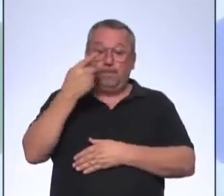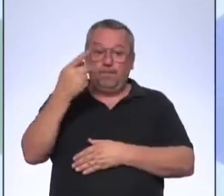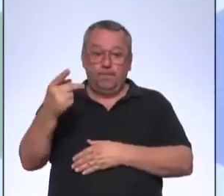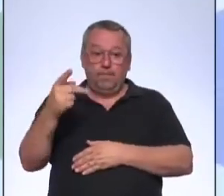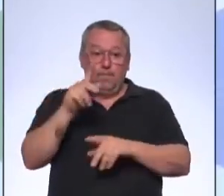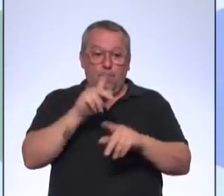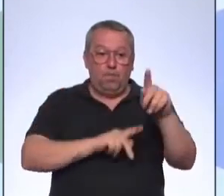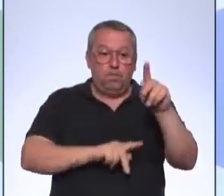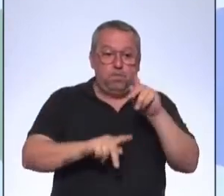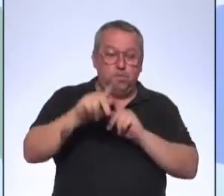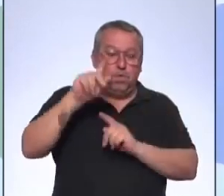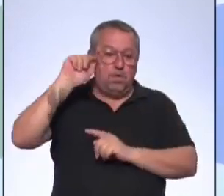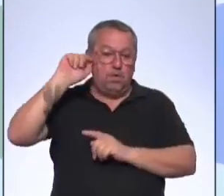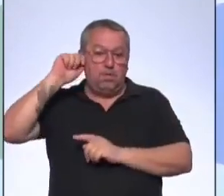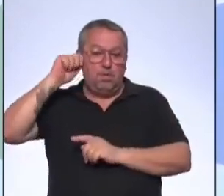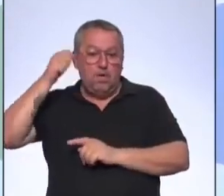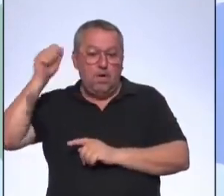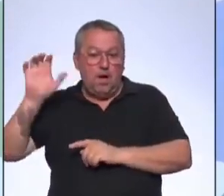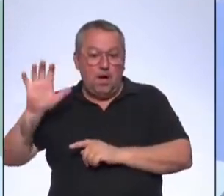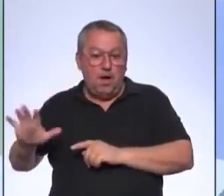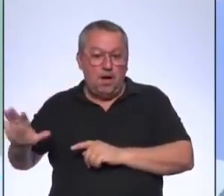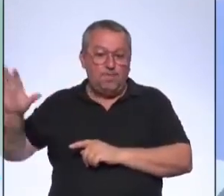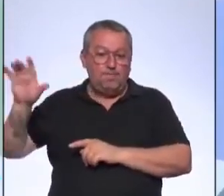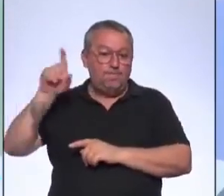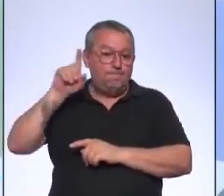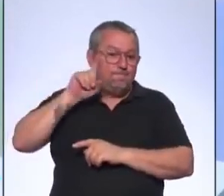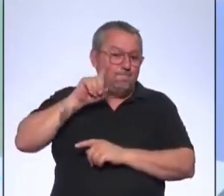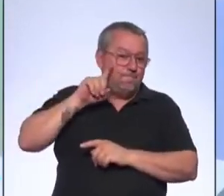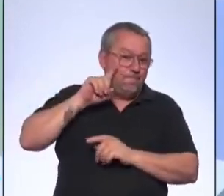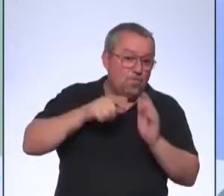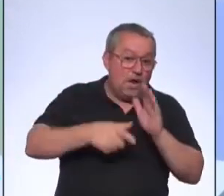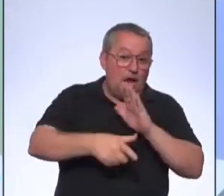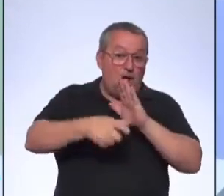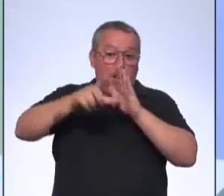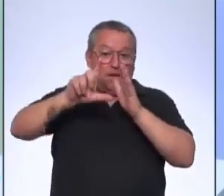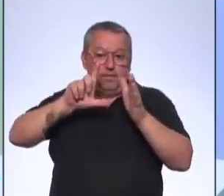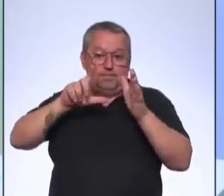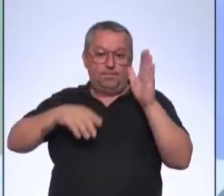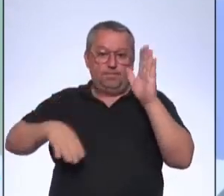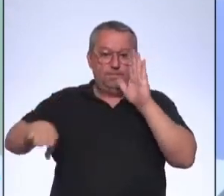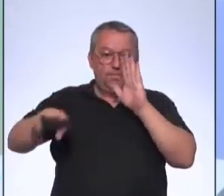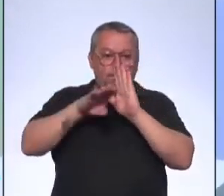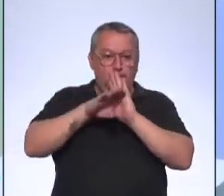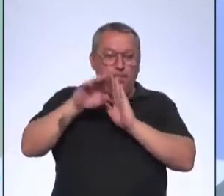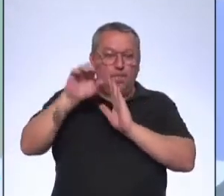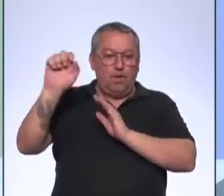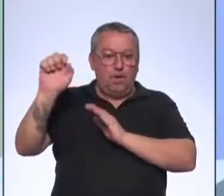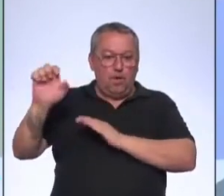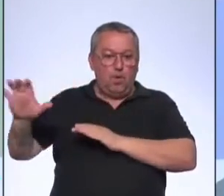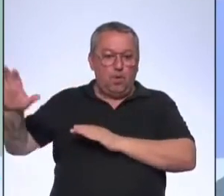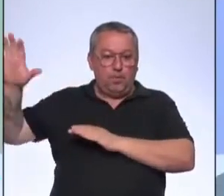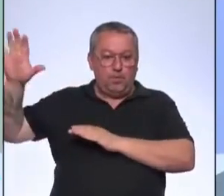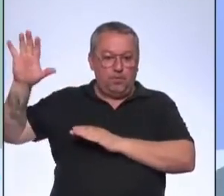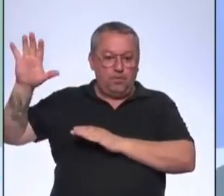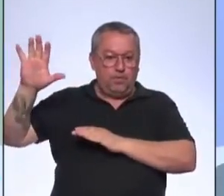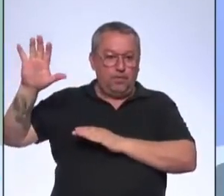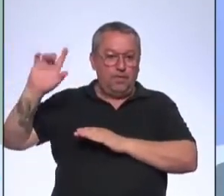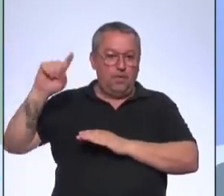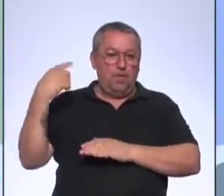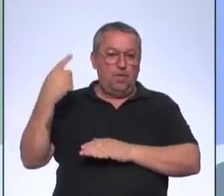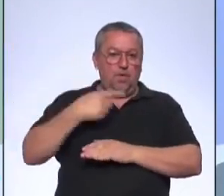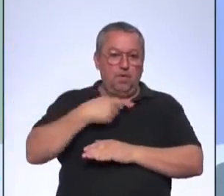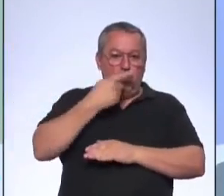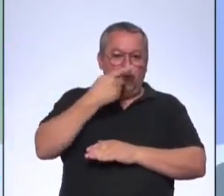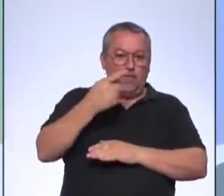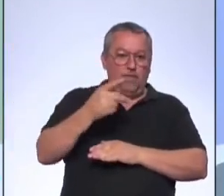povos africanos, os povos americanos, antes da chegada dos europeus, nós chamamos